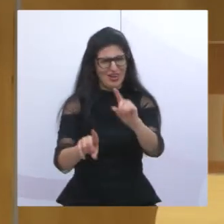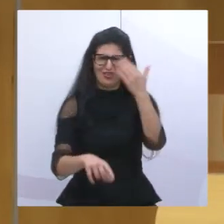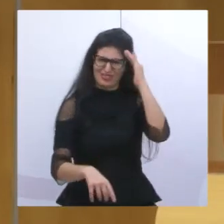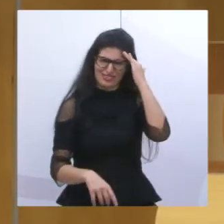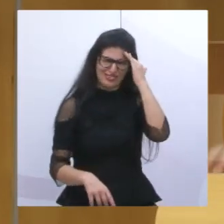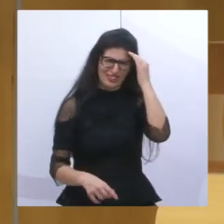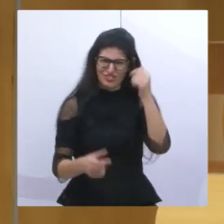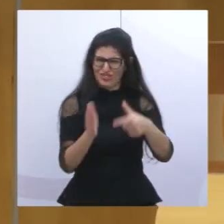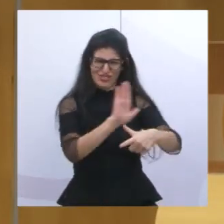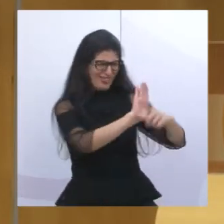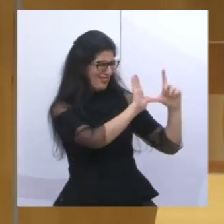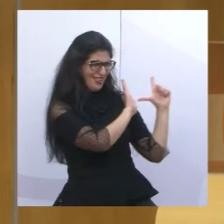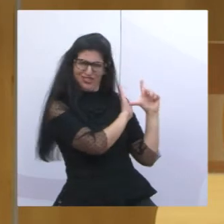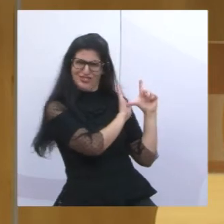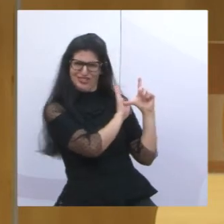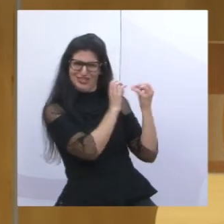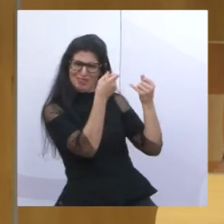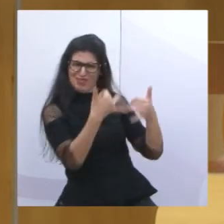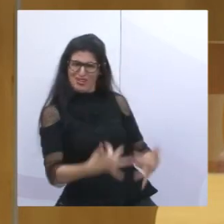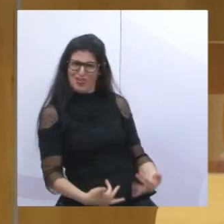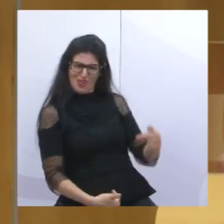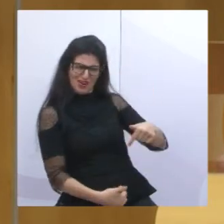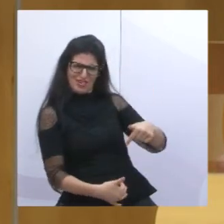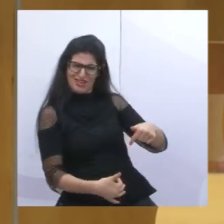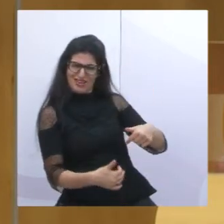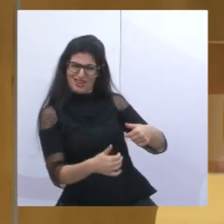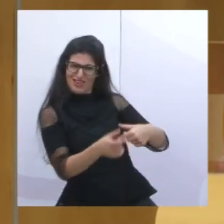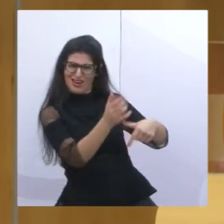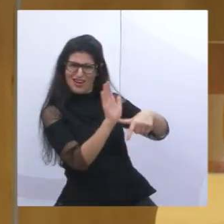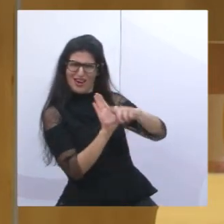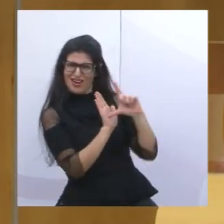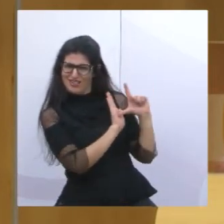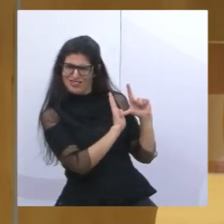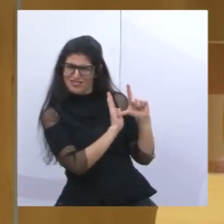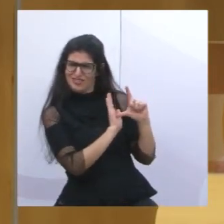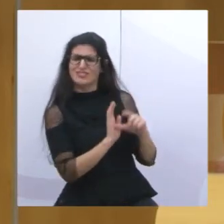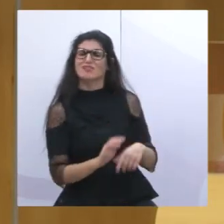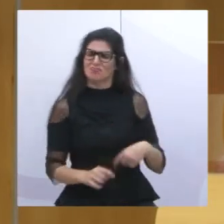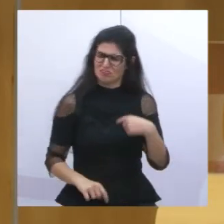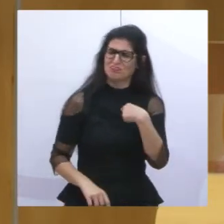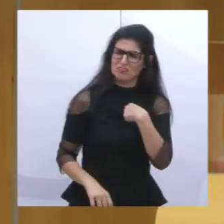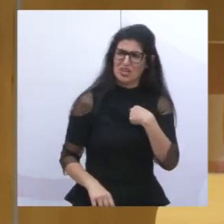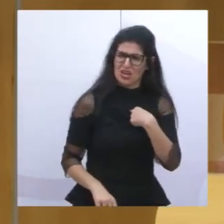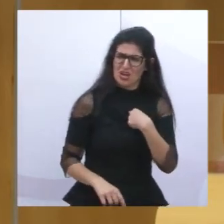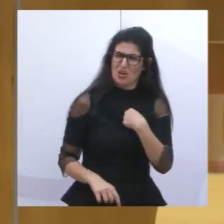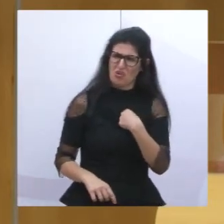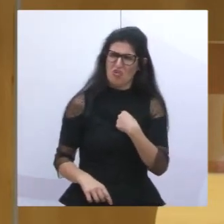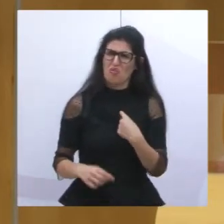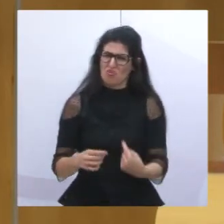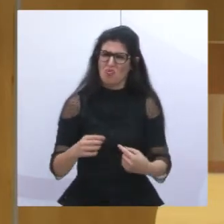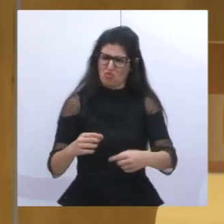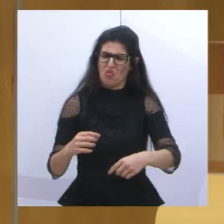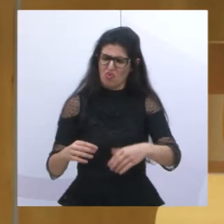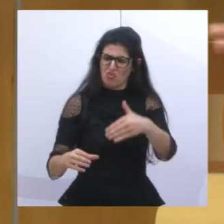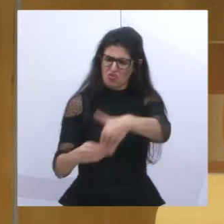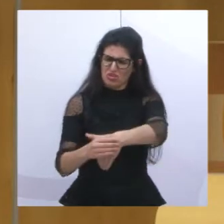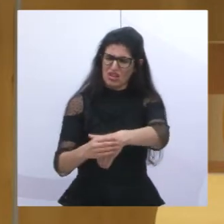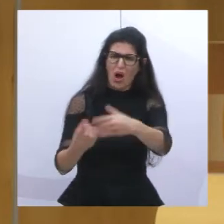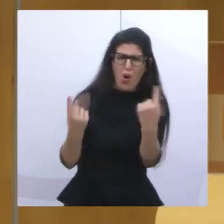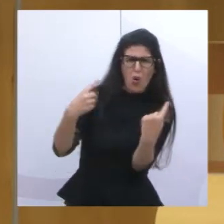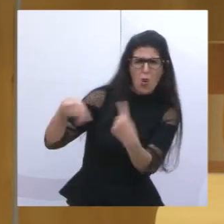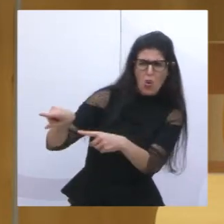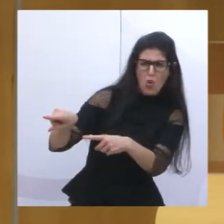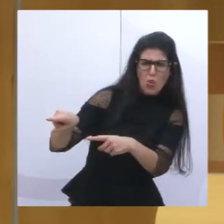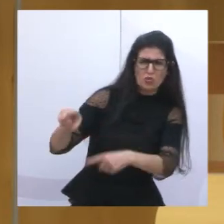que foi explicado aqui da primeira vez. Portanto, eu vou manter a minha coerência e votar contra o veto. Eu não sei o que